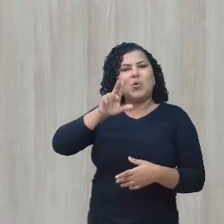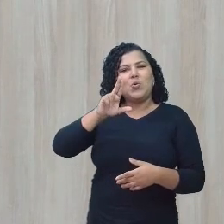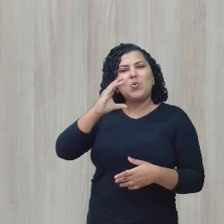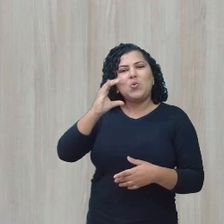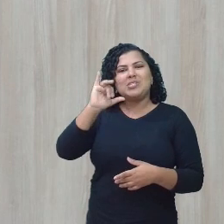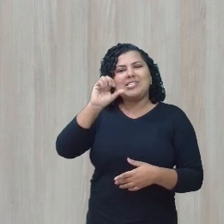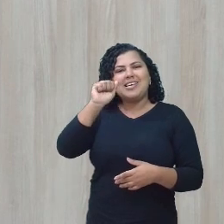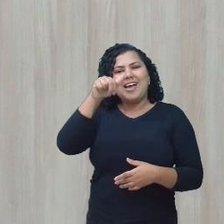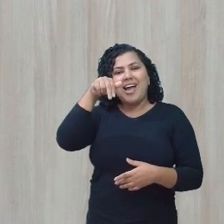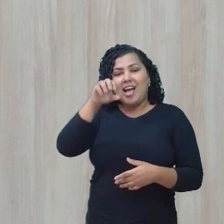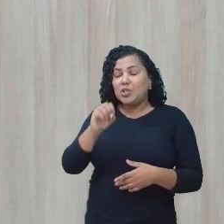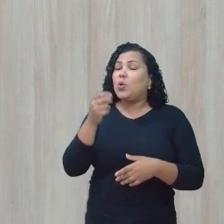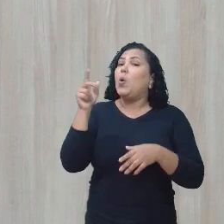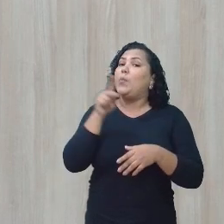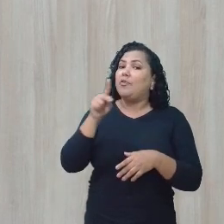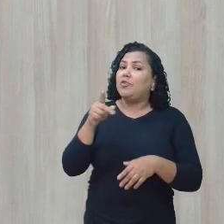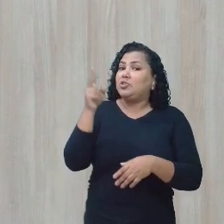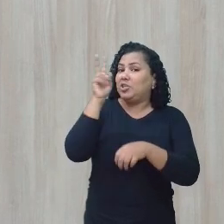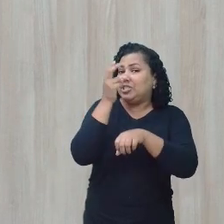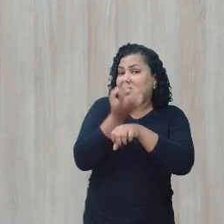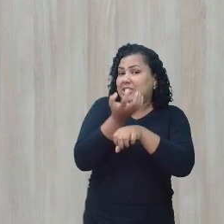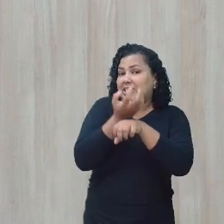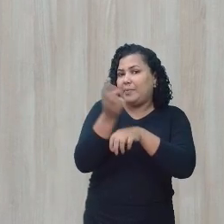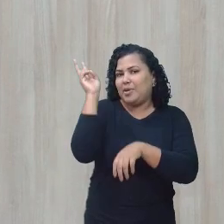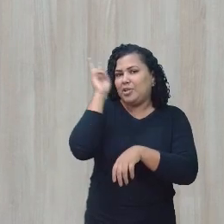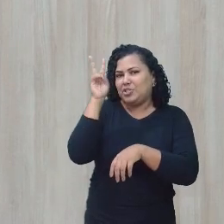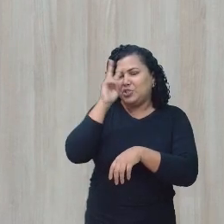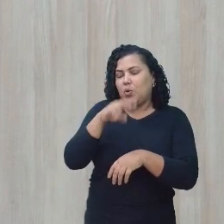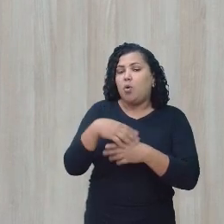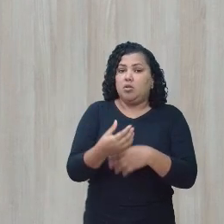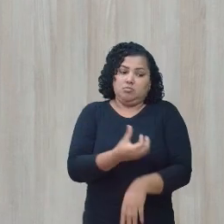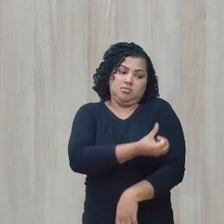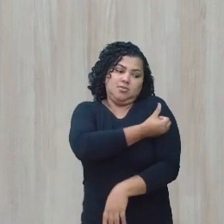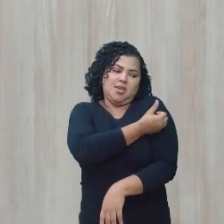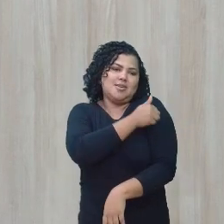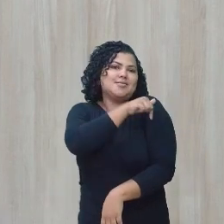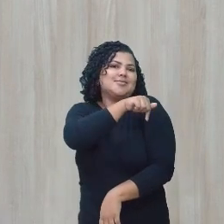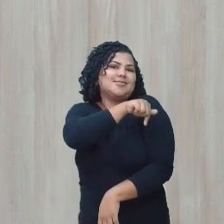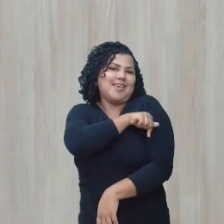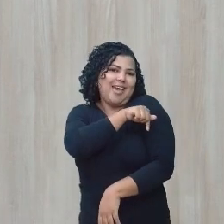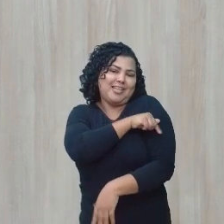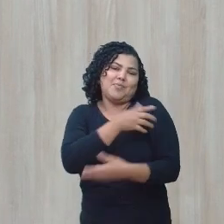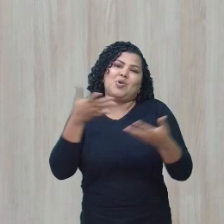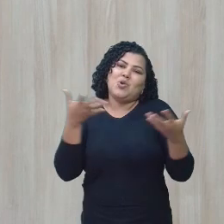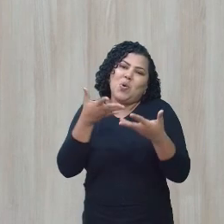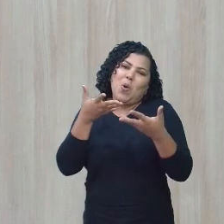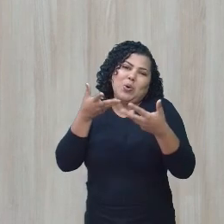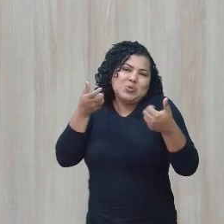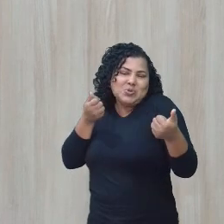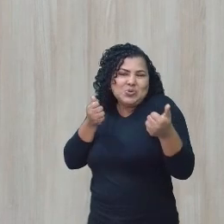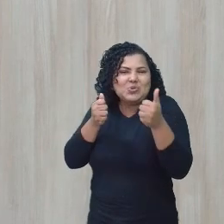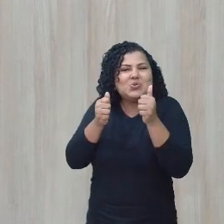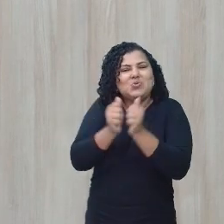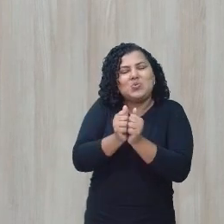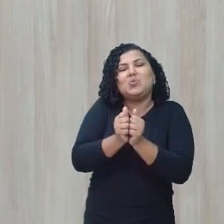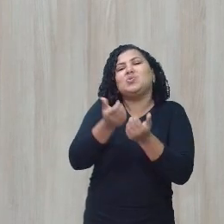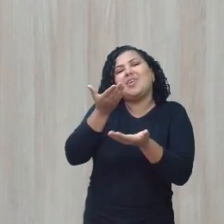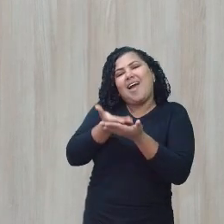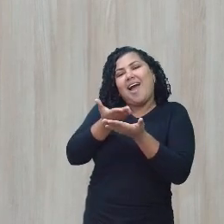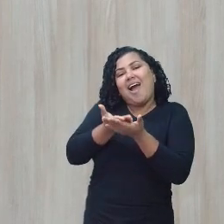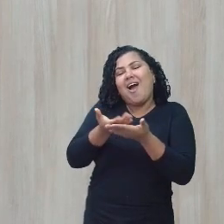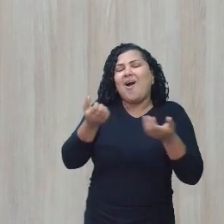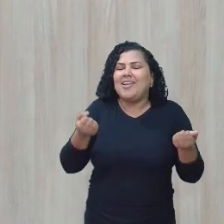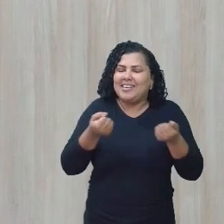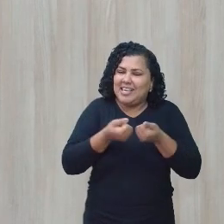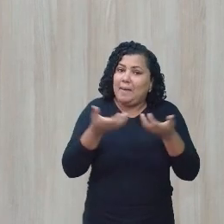professor de História, né, que sempre está fazendo as aulas do 6º e do 7º ano, e aí eu o acompanho em suas aulas, e ele está comigo